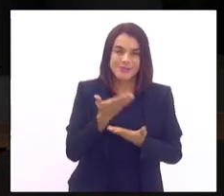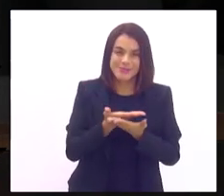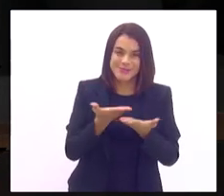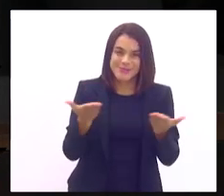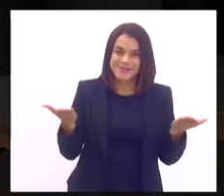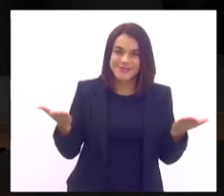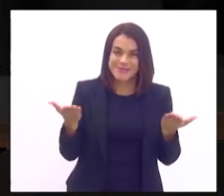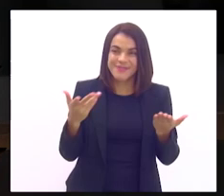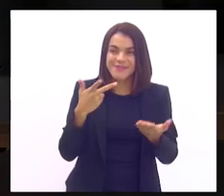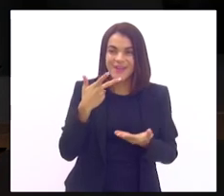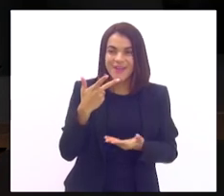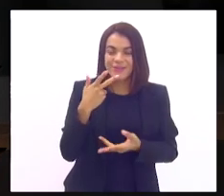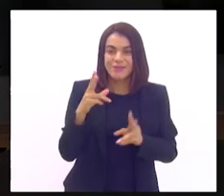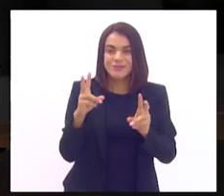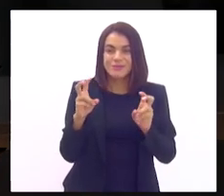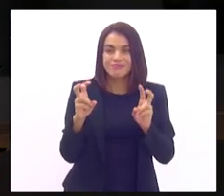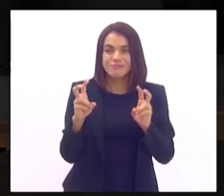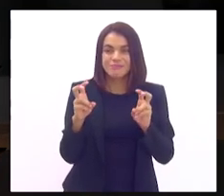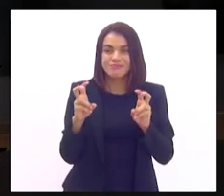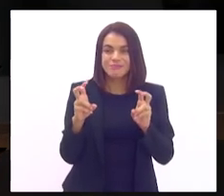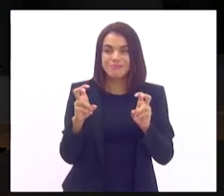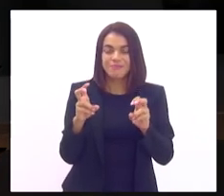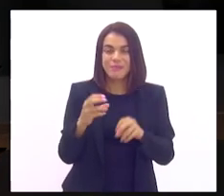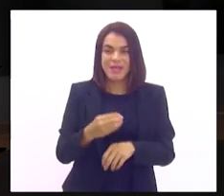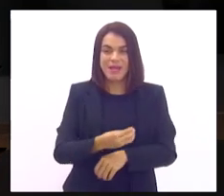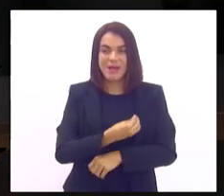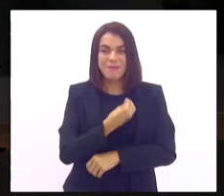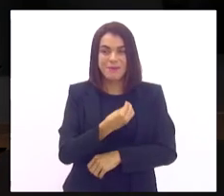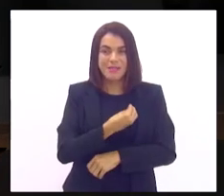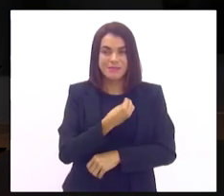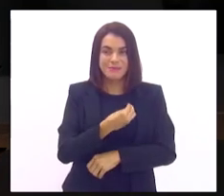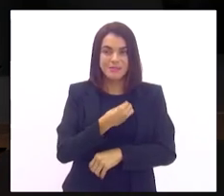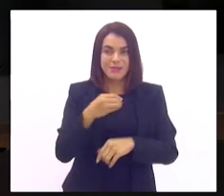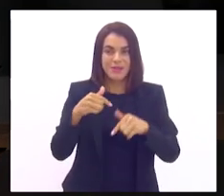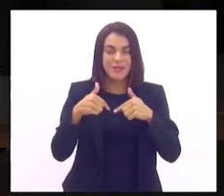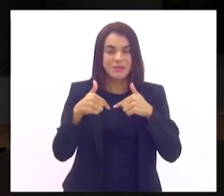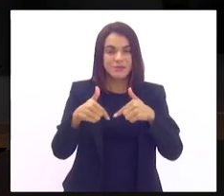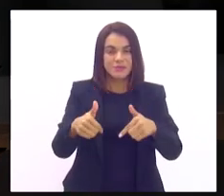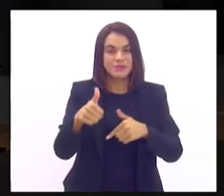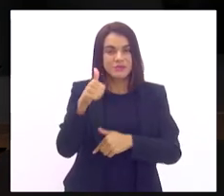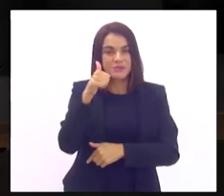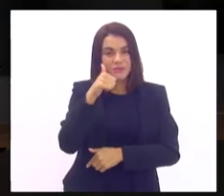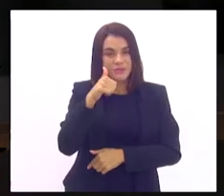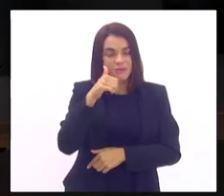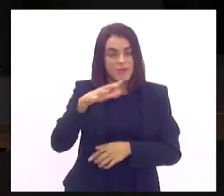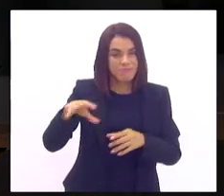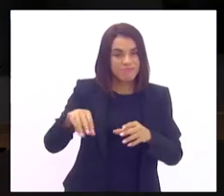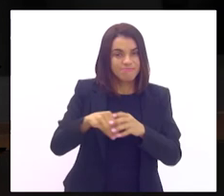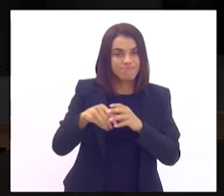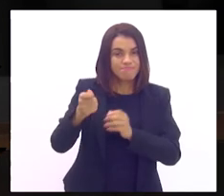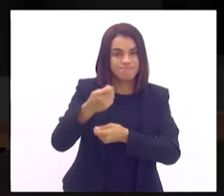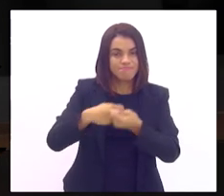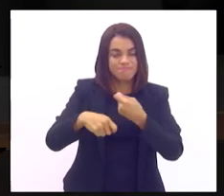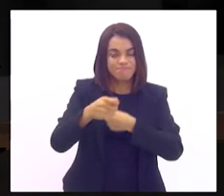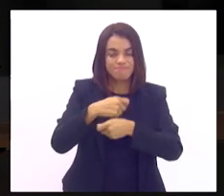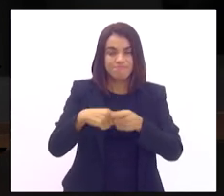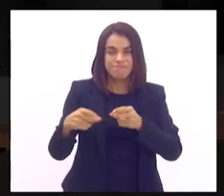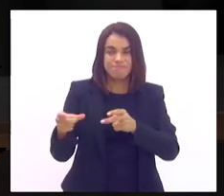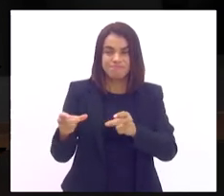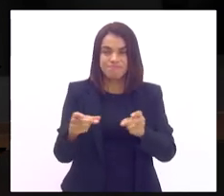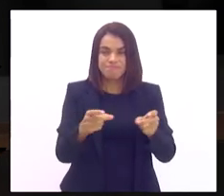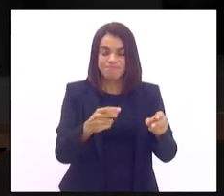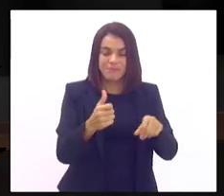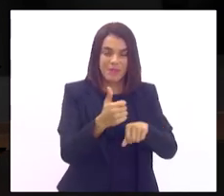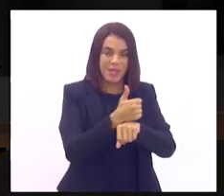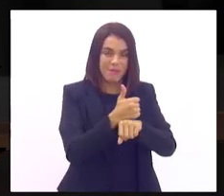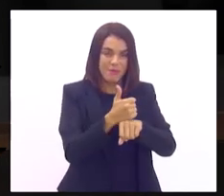falaram muito sobre a participação, sobre a atuação da mulher no mercado, na